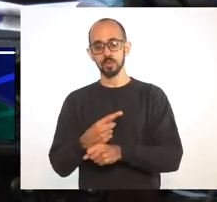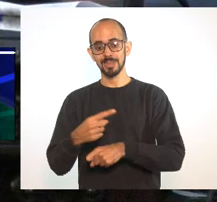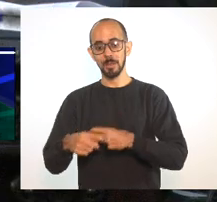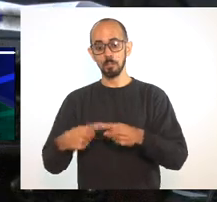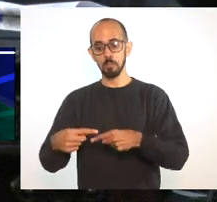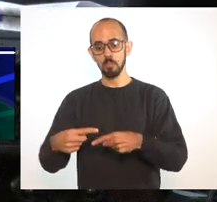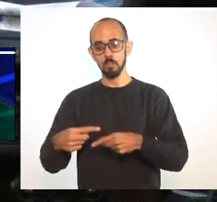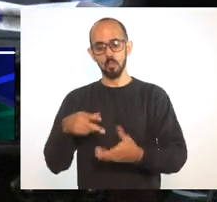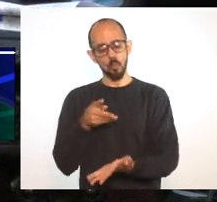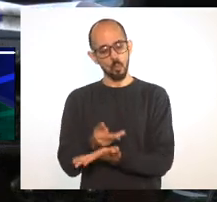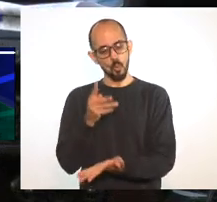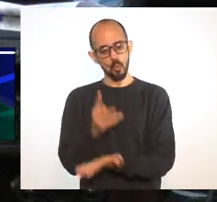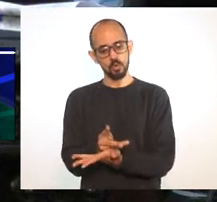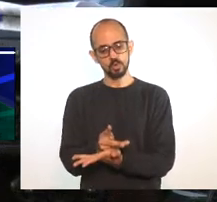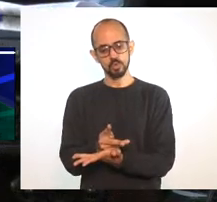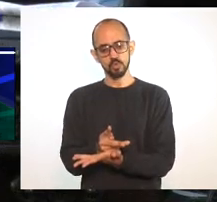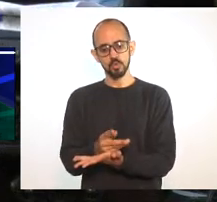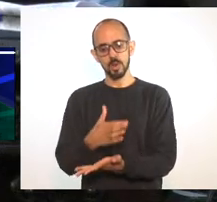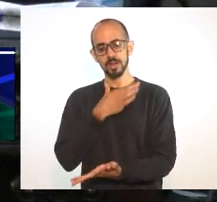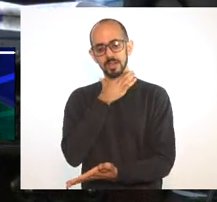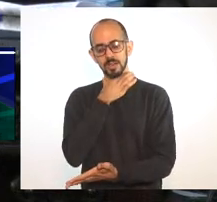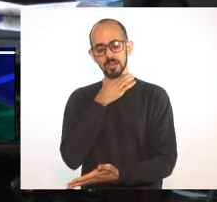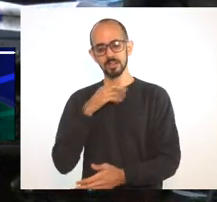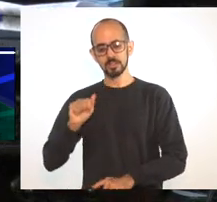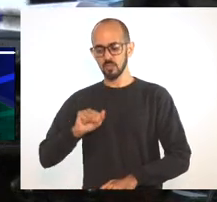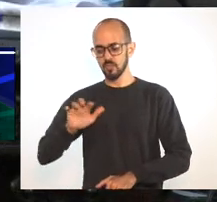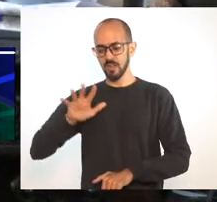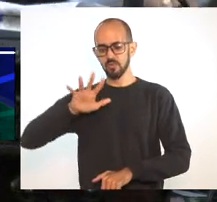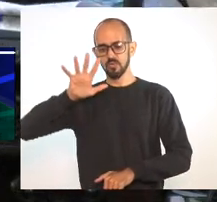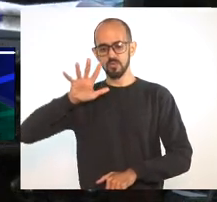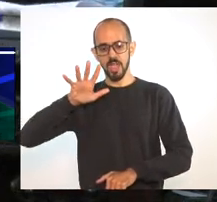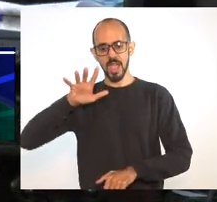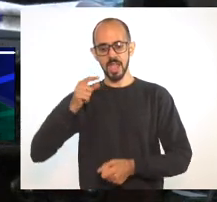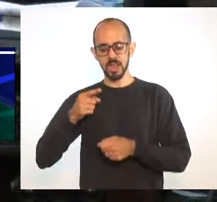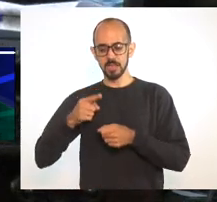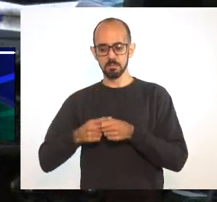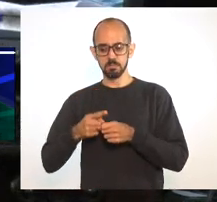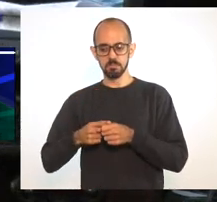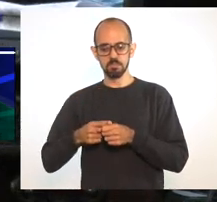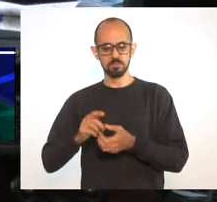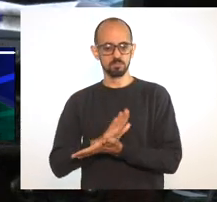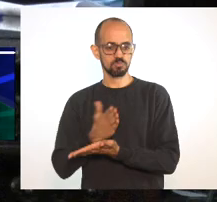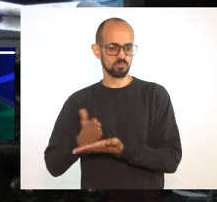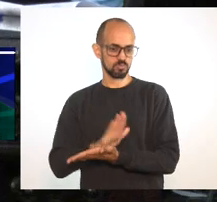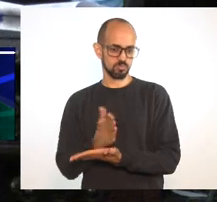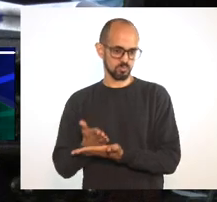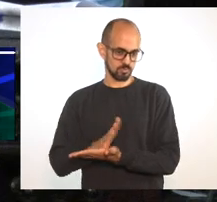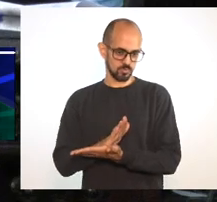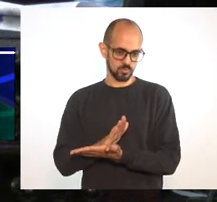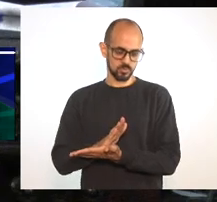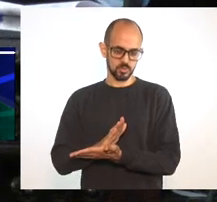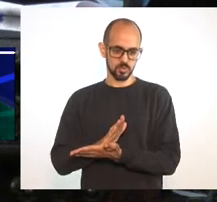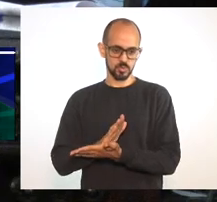continua afetando as favelas e os bairros periféricos, habitados